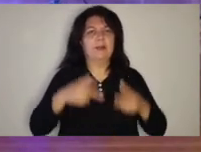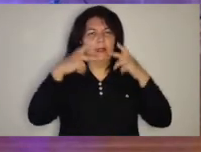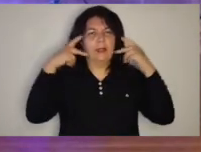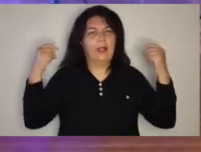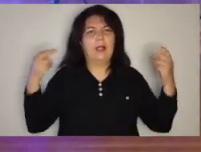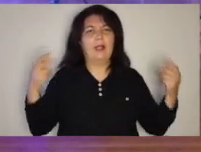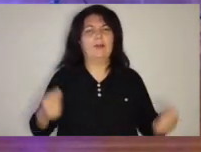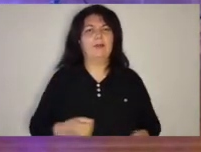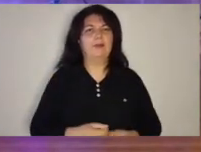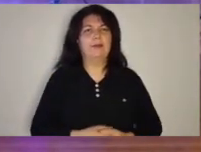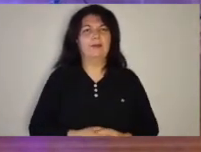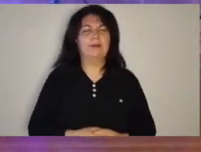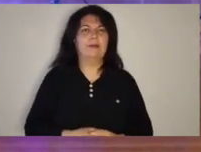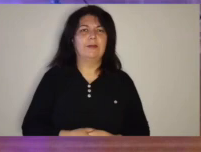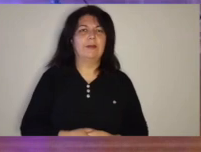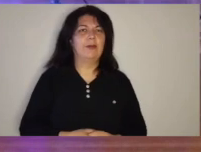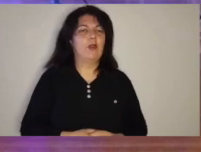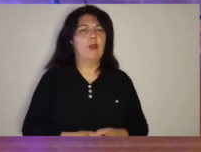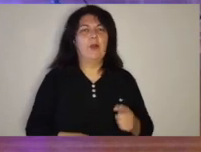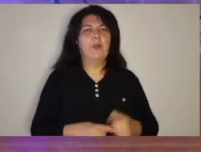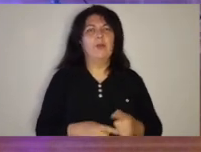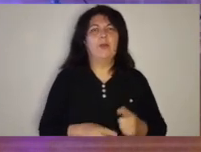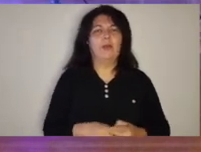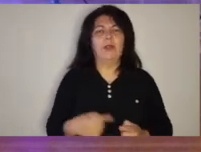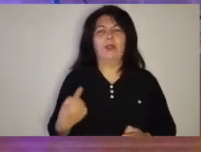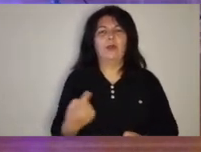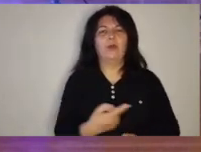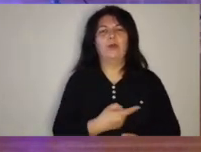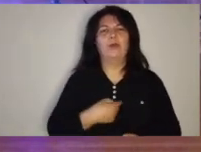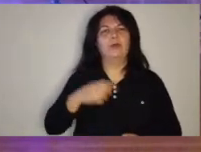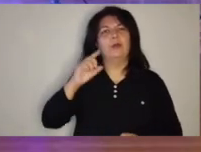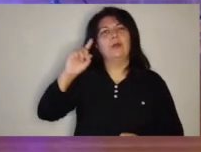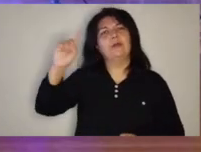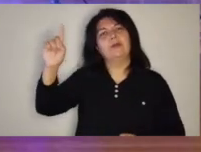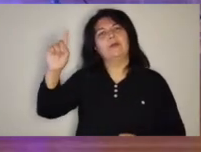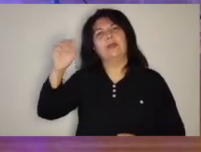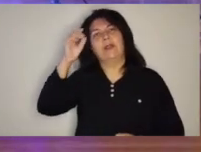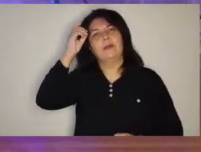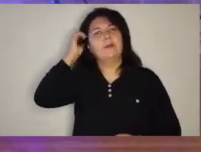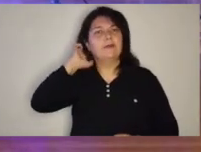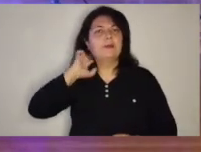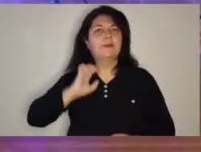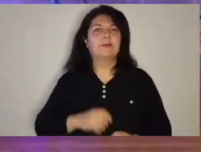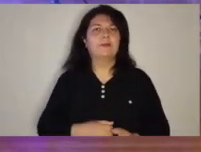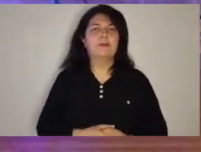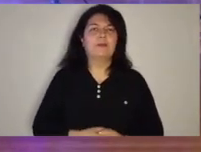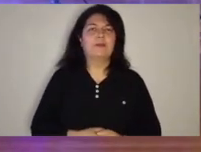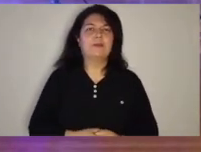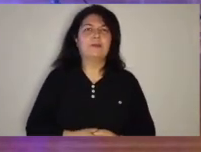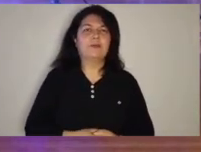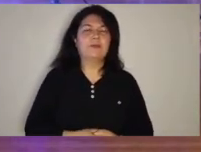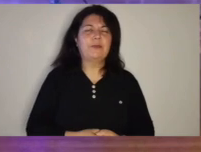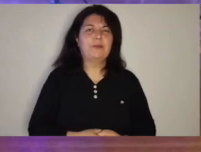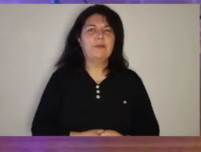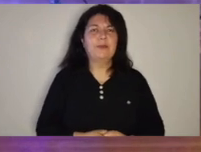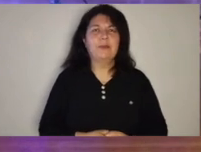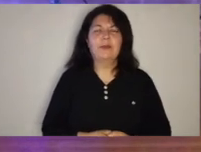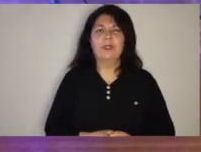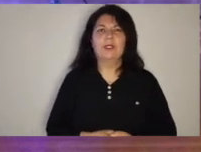na vida dos filisteus. Porque, irmãos, o nosso Deus, a gente está no período da